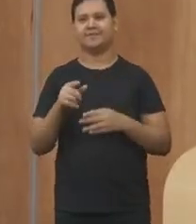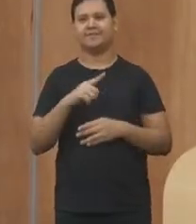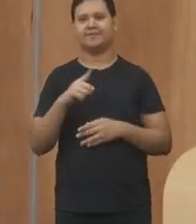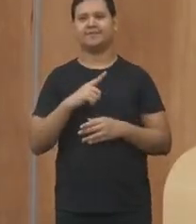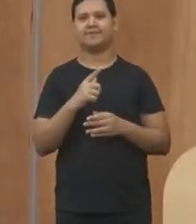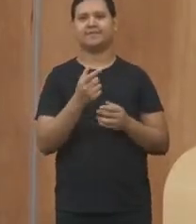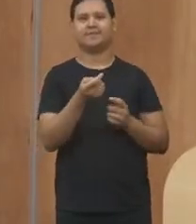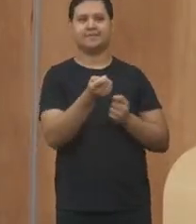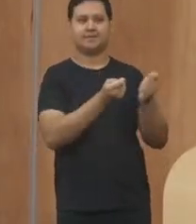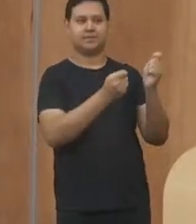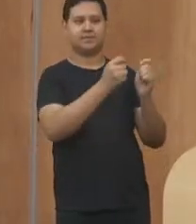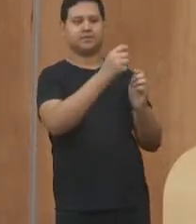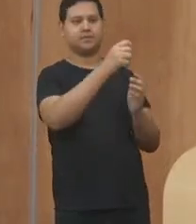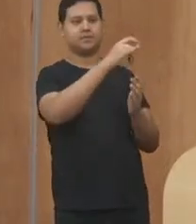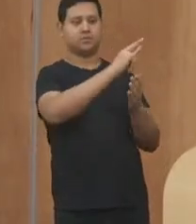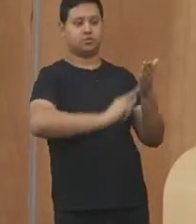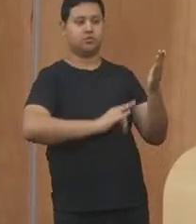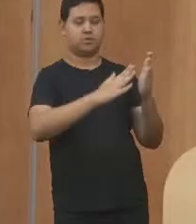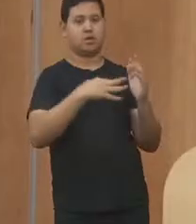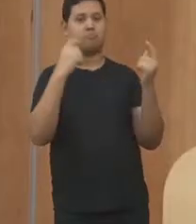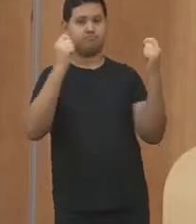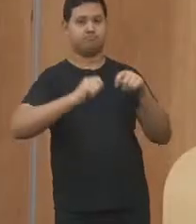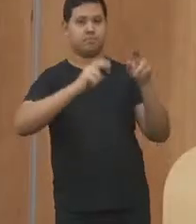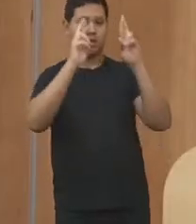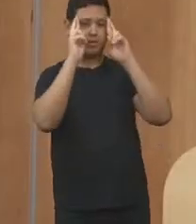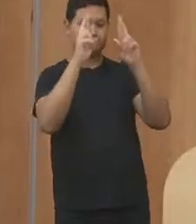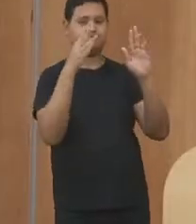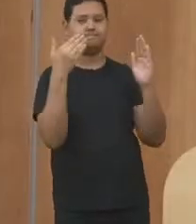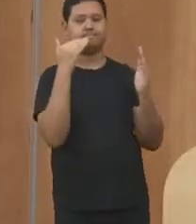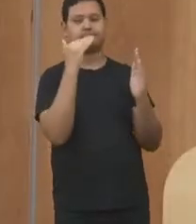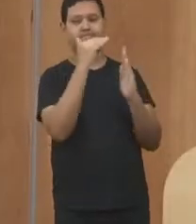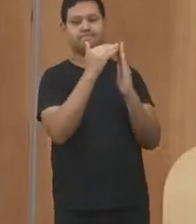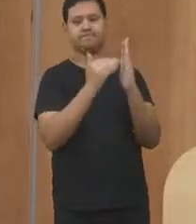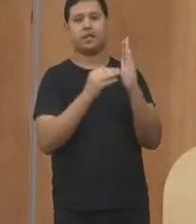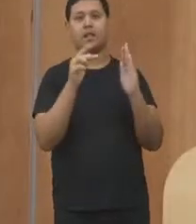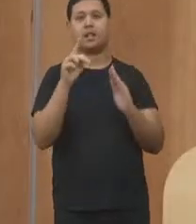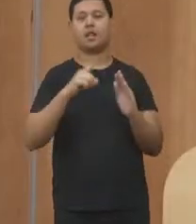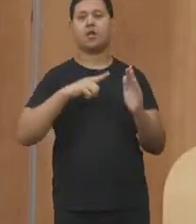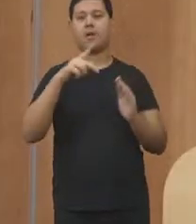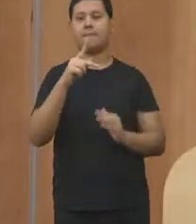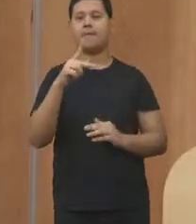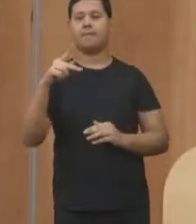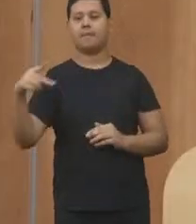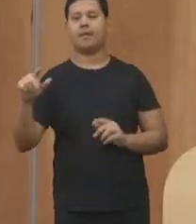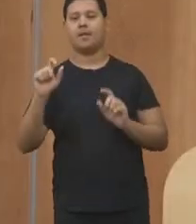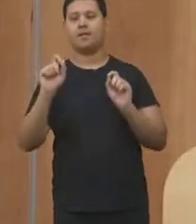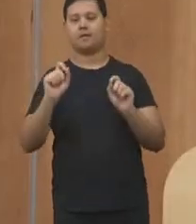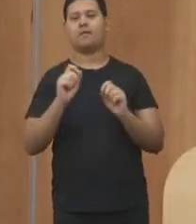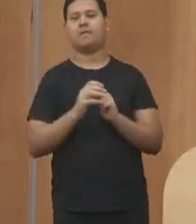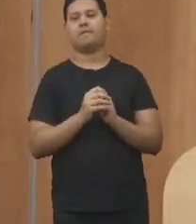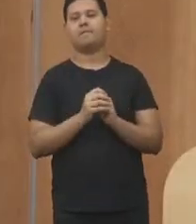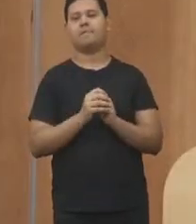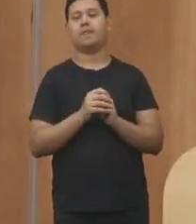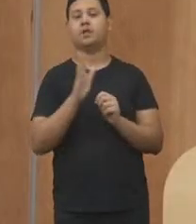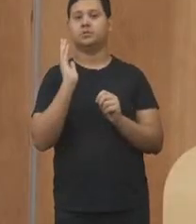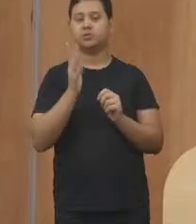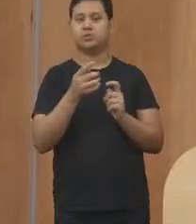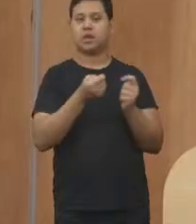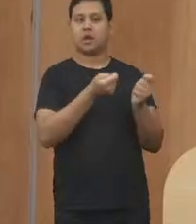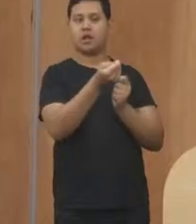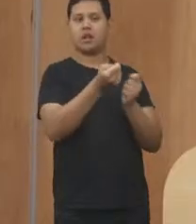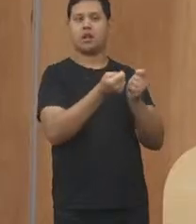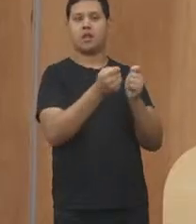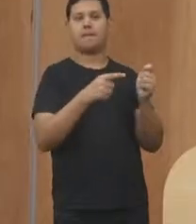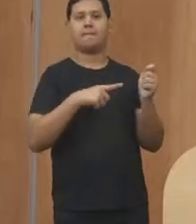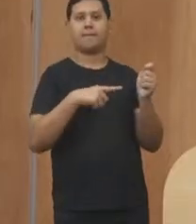condições contratuais que não são respeitadas. Esse é uma PPP que ela já por si só é um pouco comprometida porque ela fere